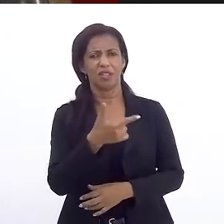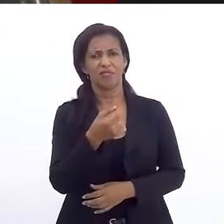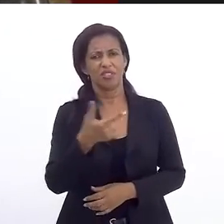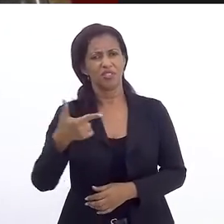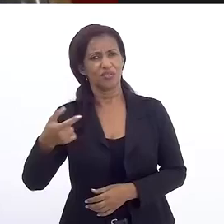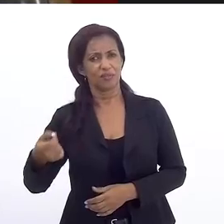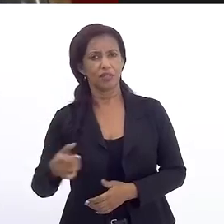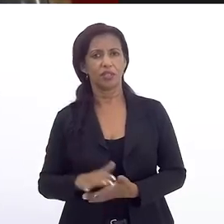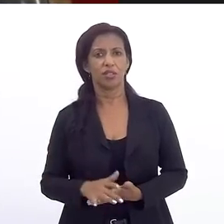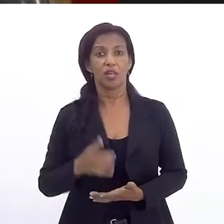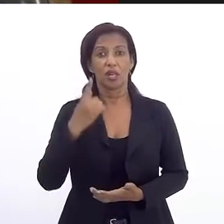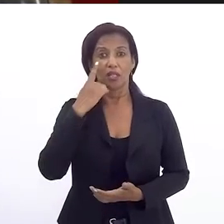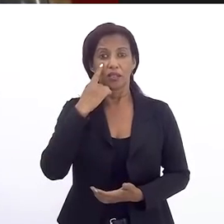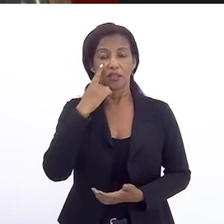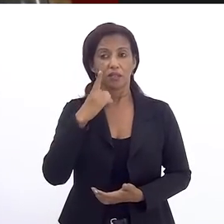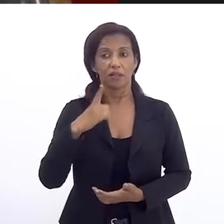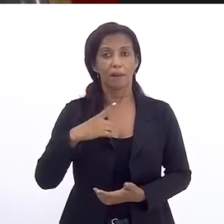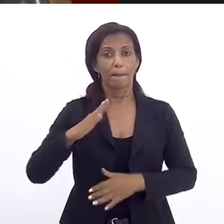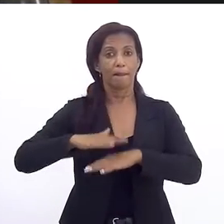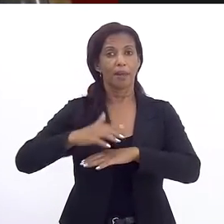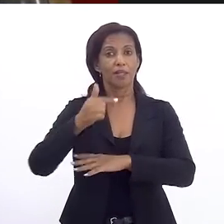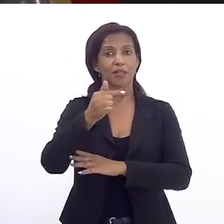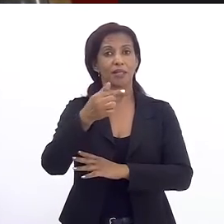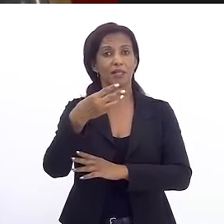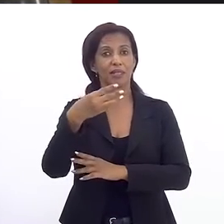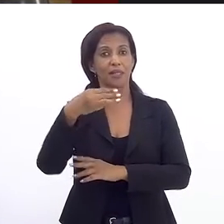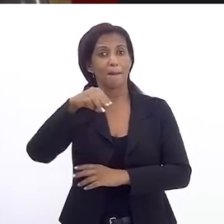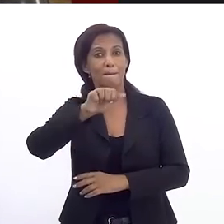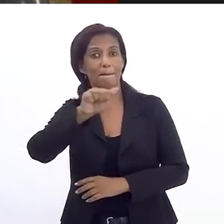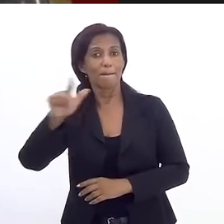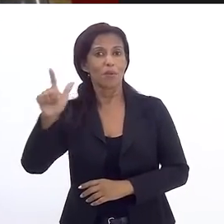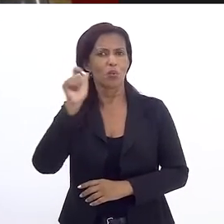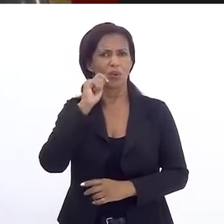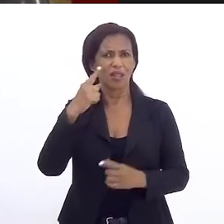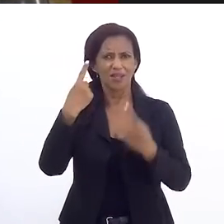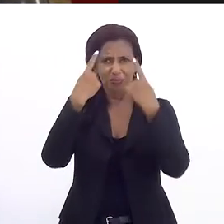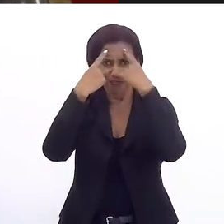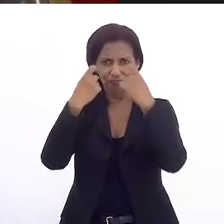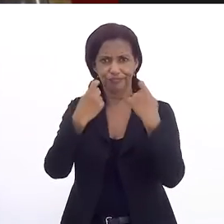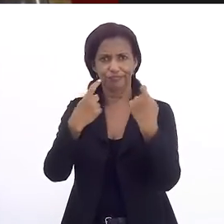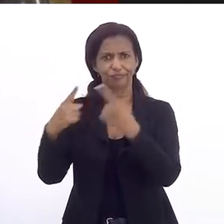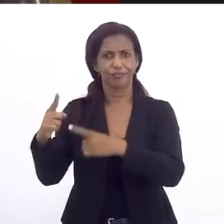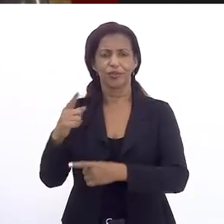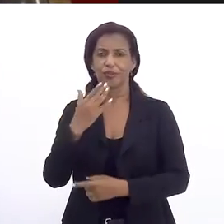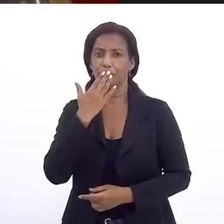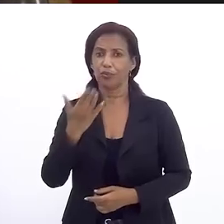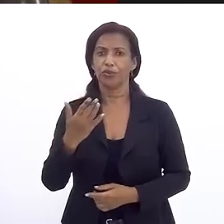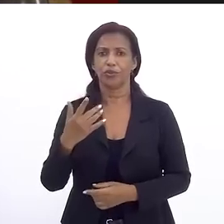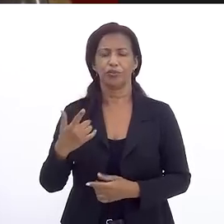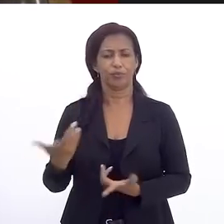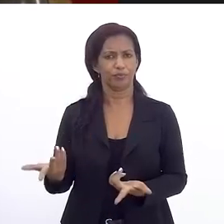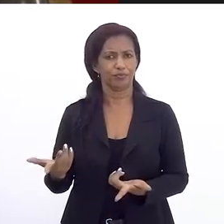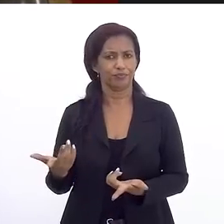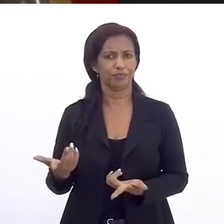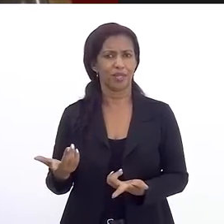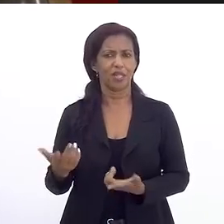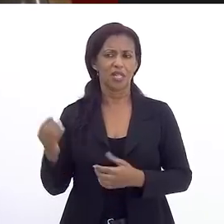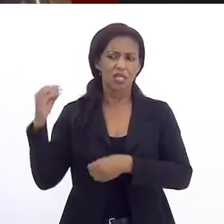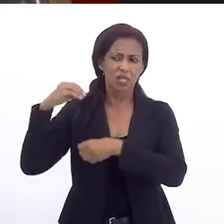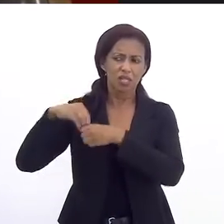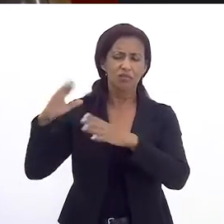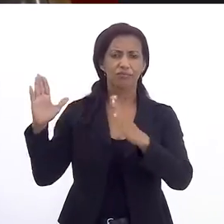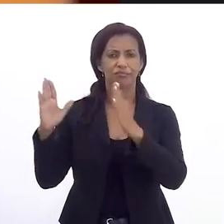E, então, assim, é um problema que eu fico muito triste. Sinceramente, Claudinha, e